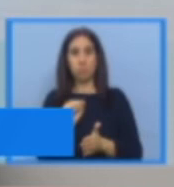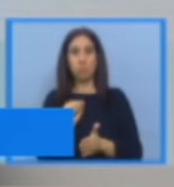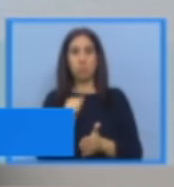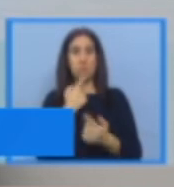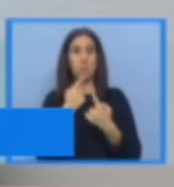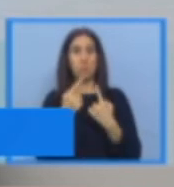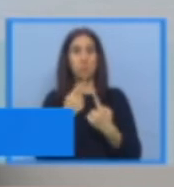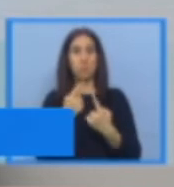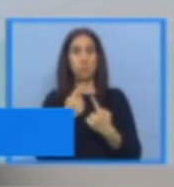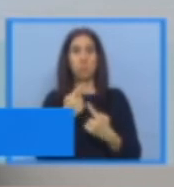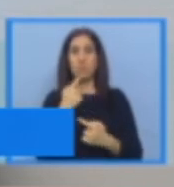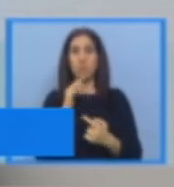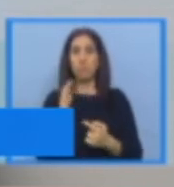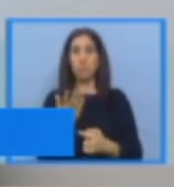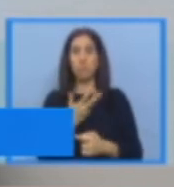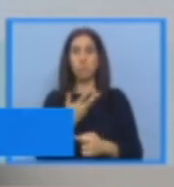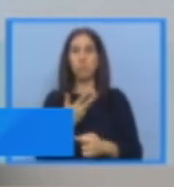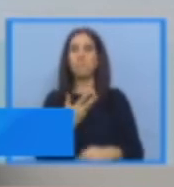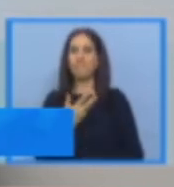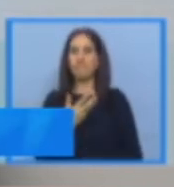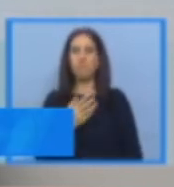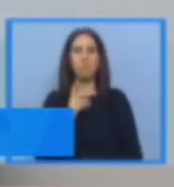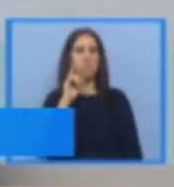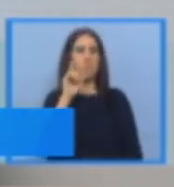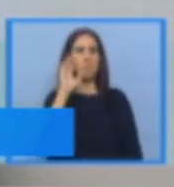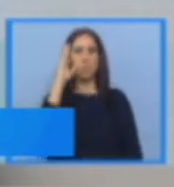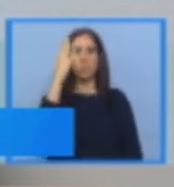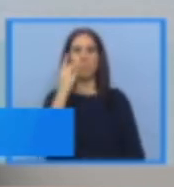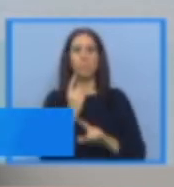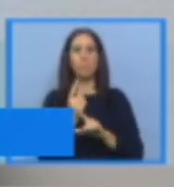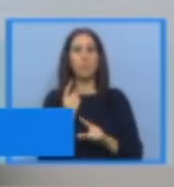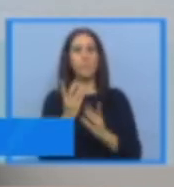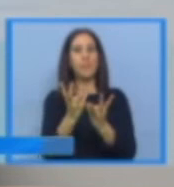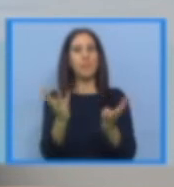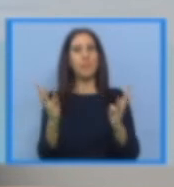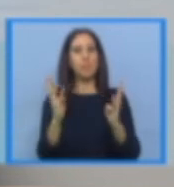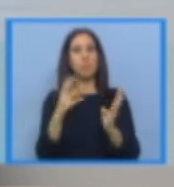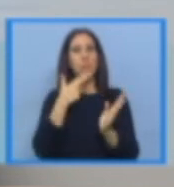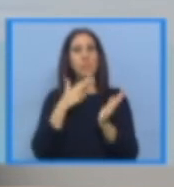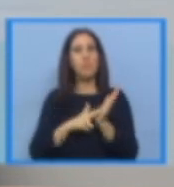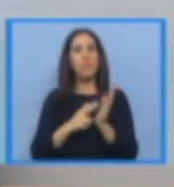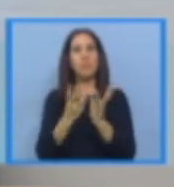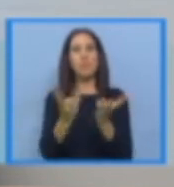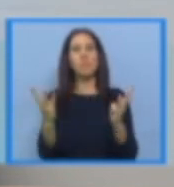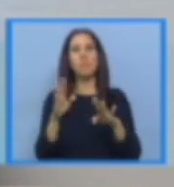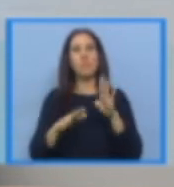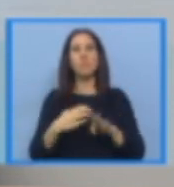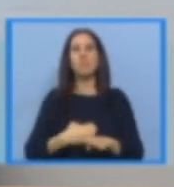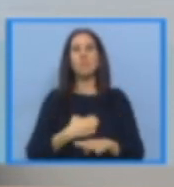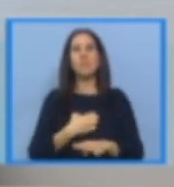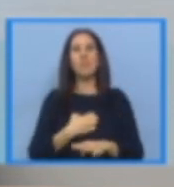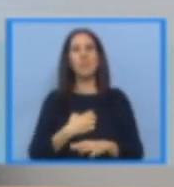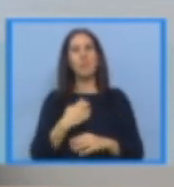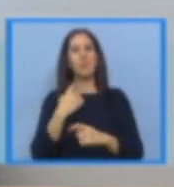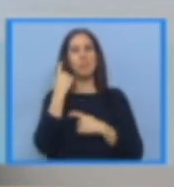de diálogo, de entendimento, isso é essencial, porque eles, na verdade, eles às vezes, eu sinto-os assim